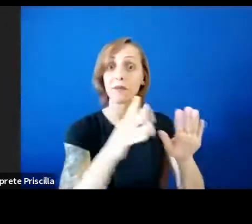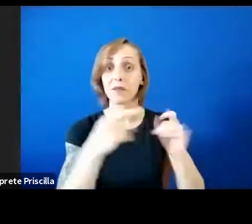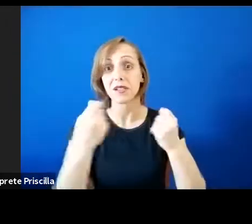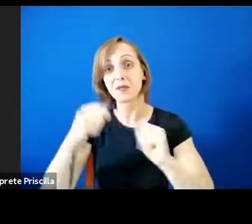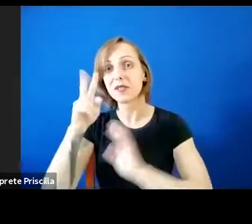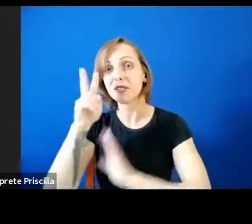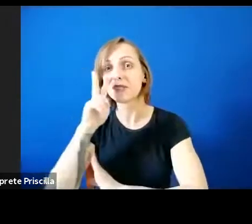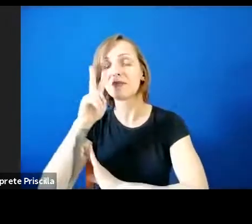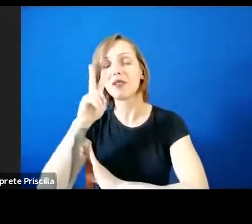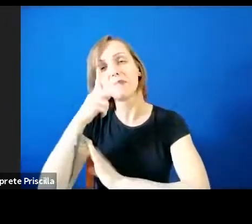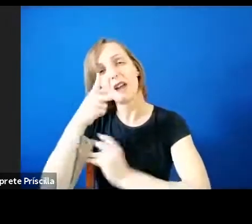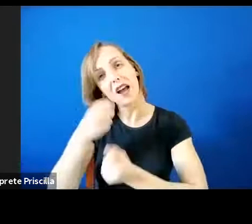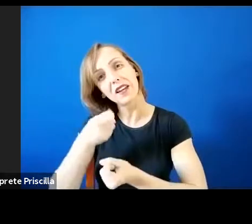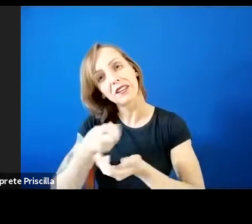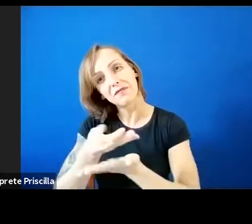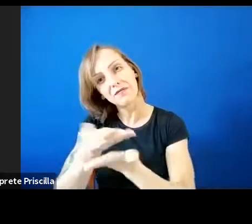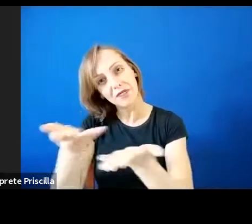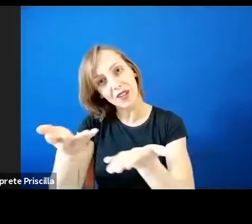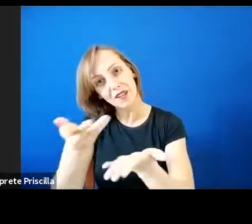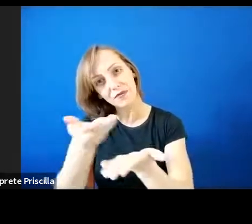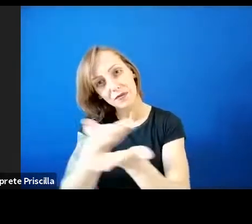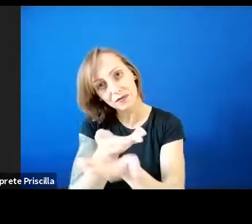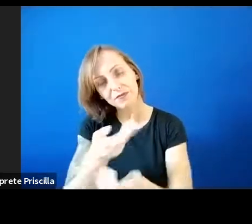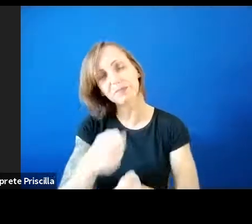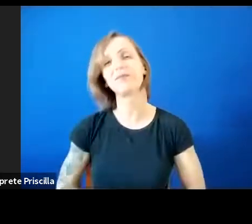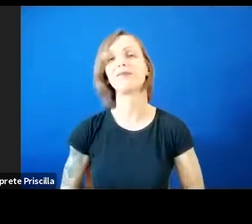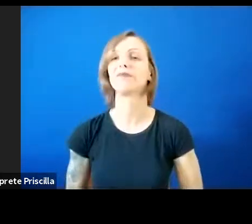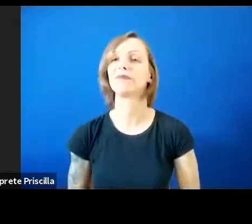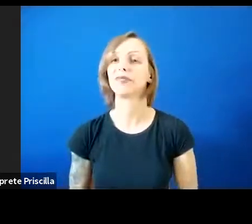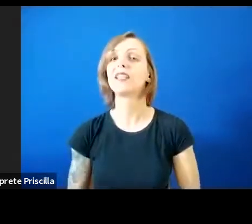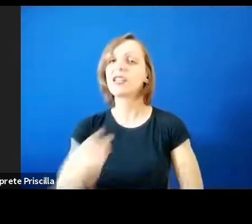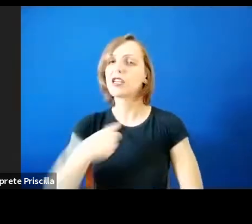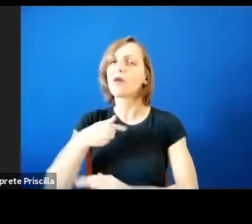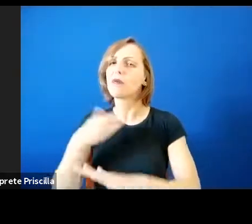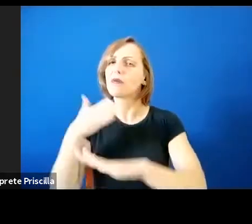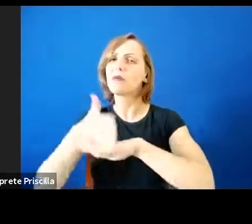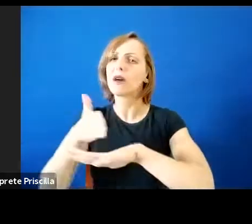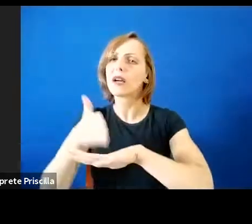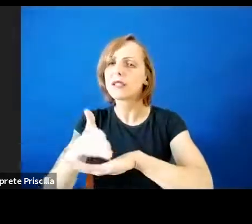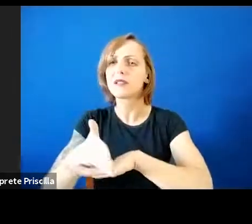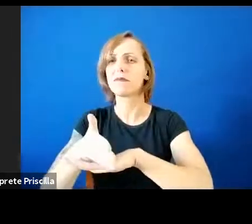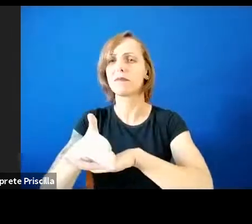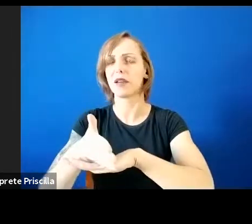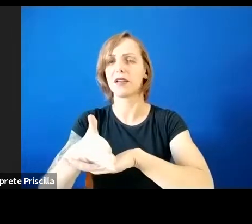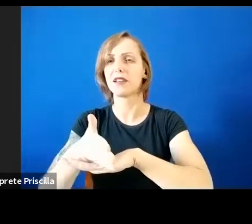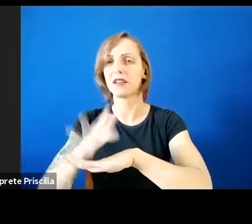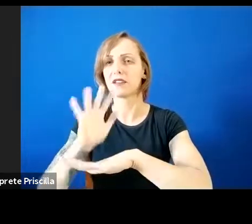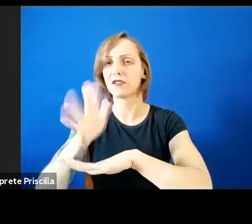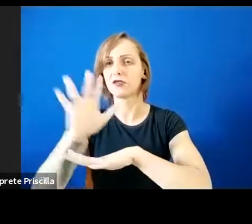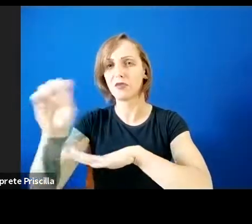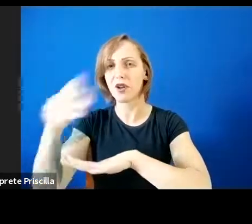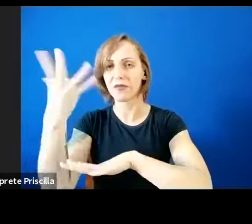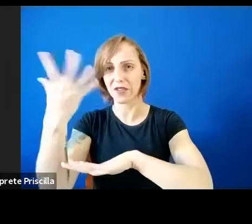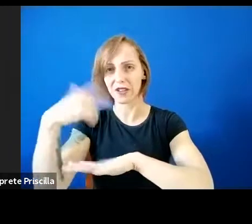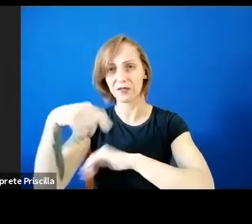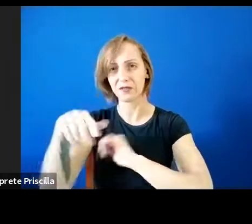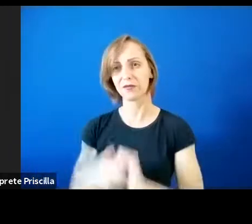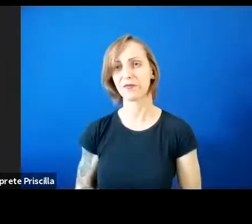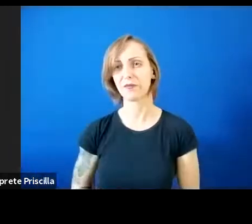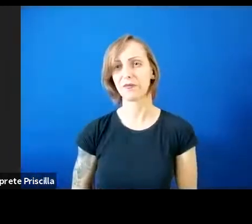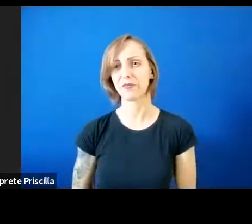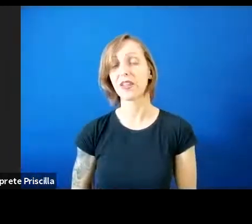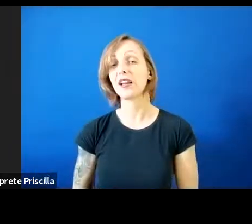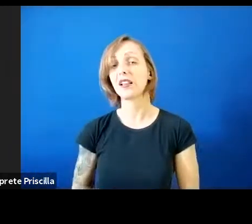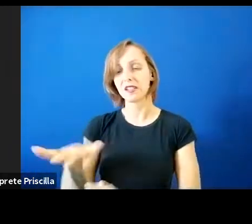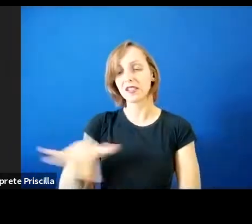eu participei, né, enquanto colaboradora ali, estive participando de um evento lá dentro da terra indígena,